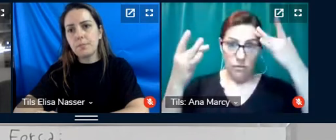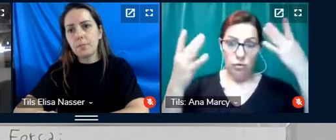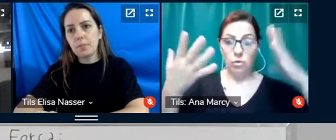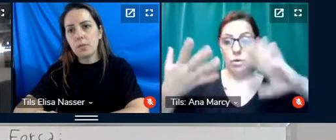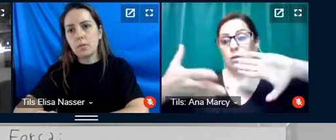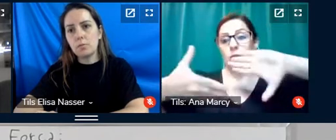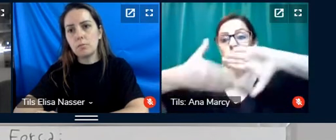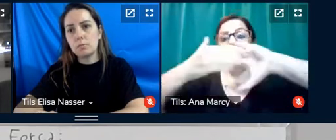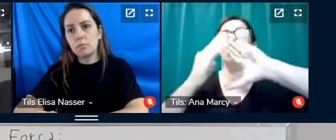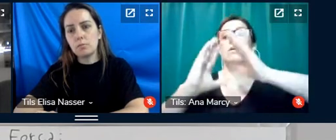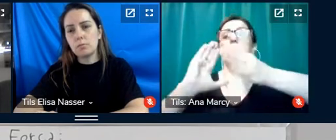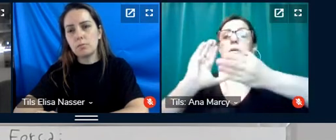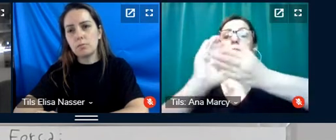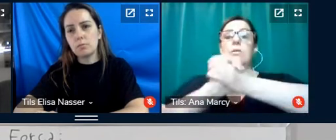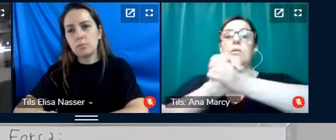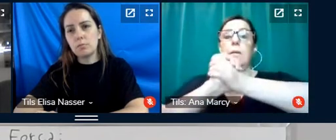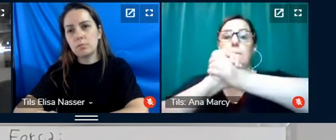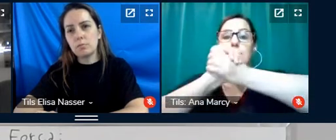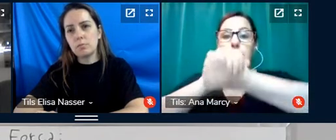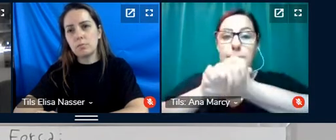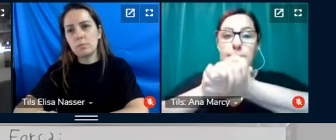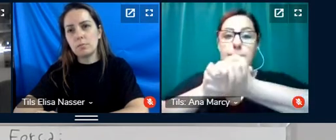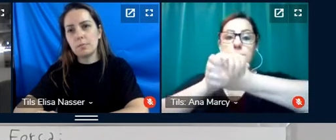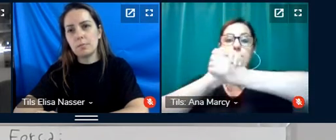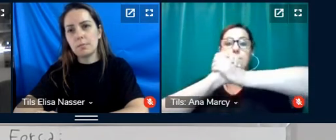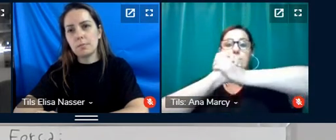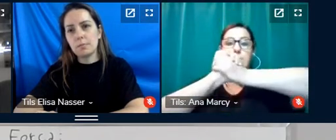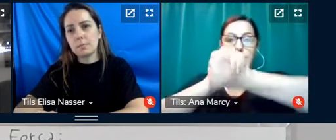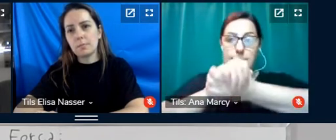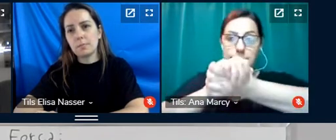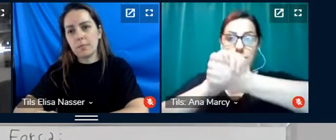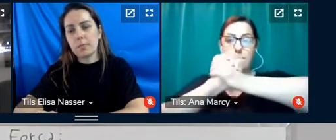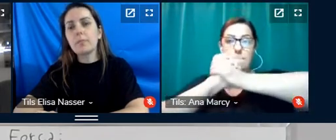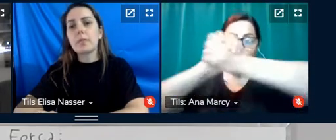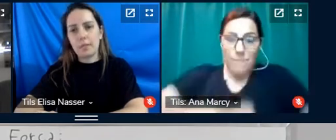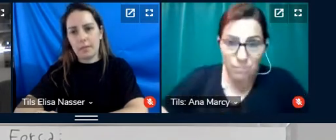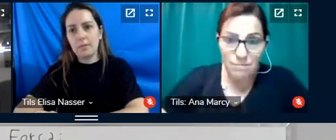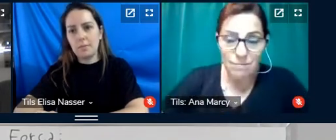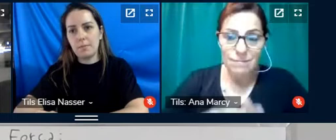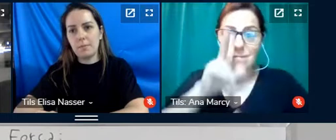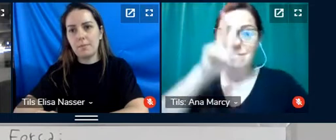tá, tá, tá, tá, tá, tá. Um tá para cá, o outro tá para cá, né?